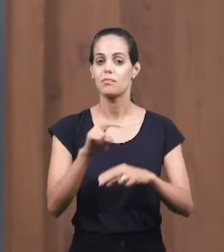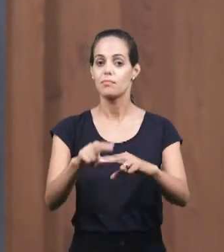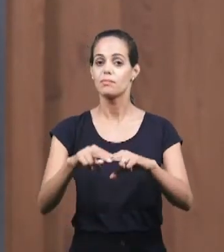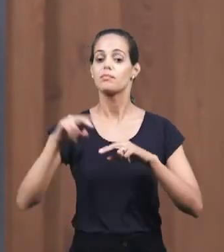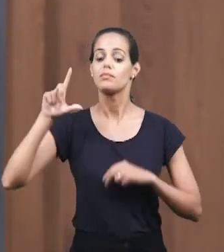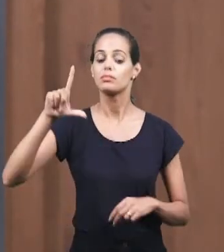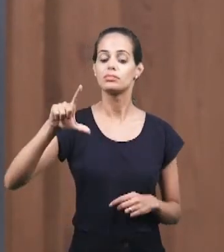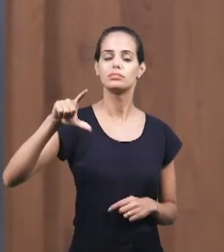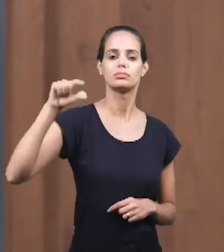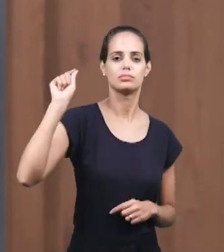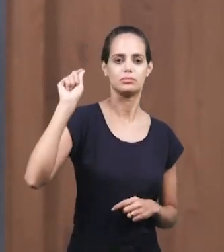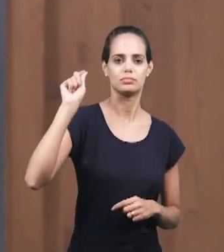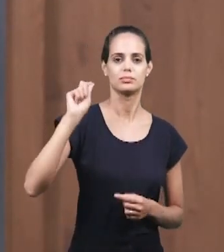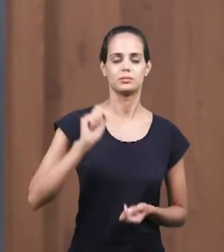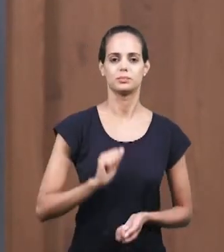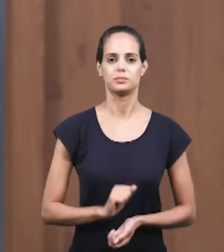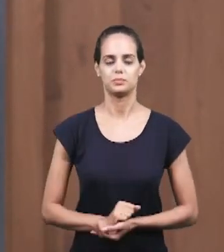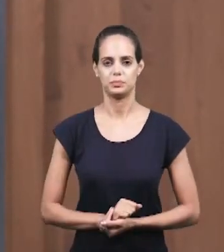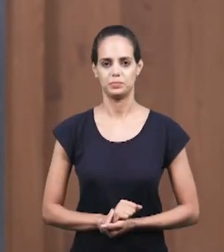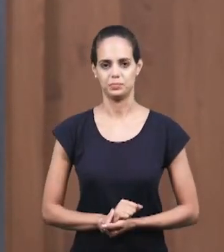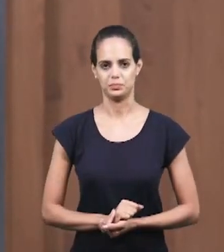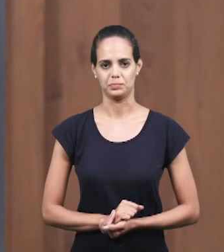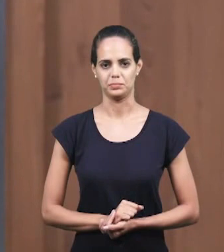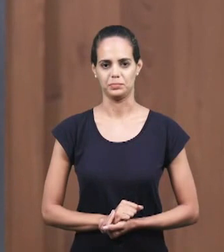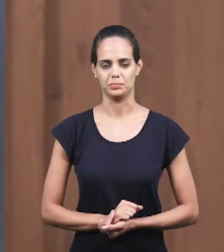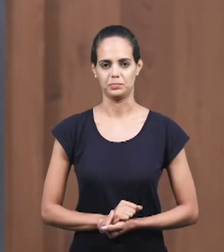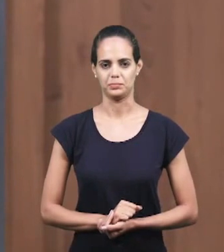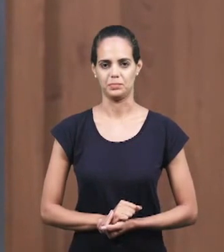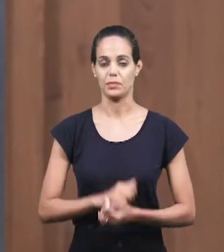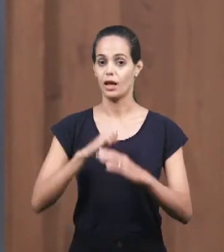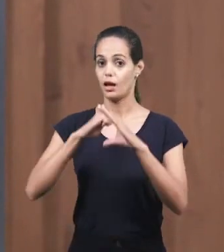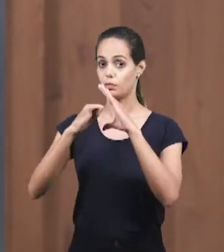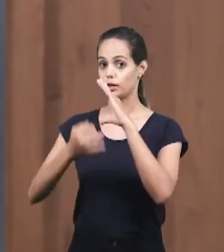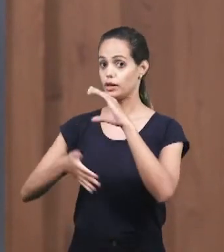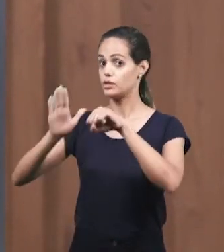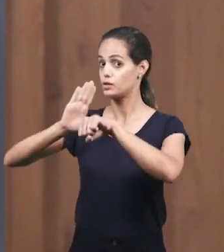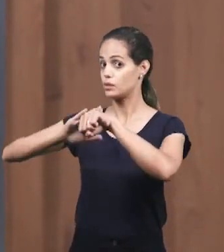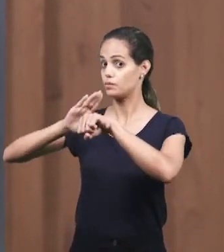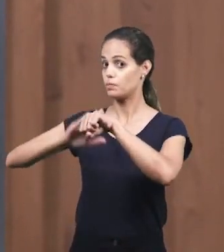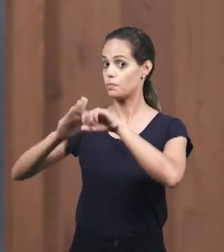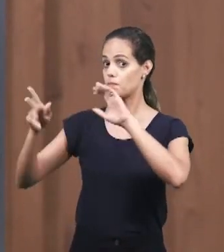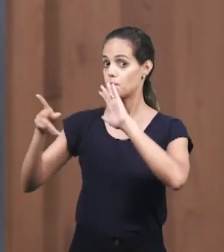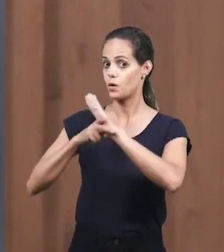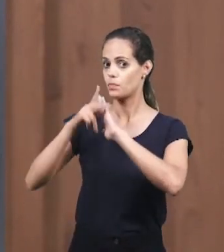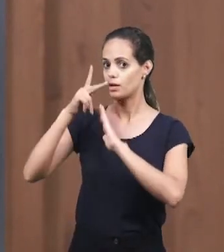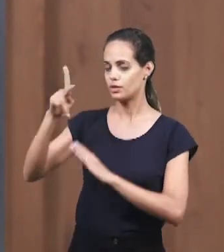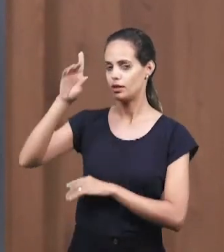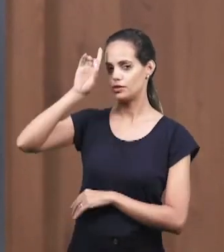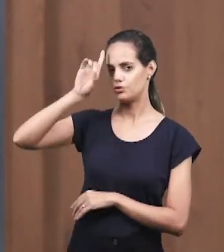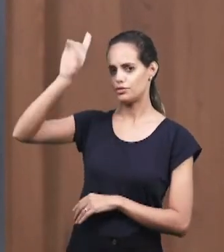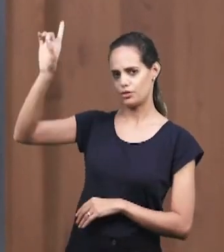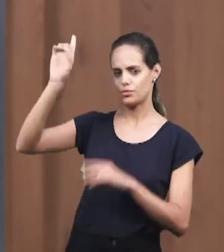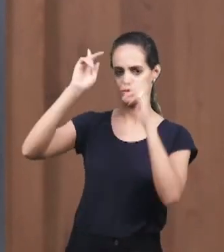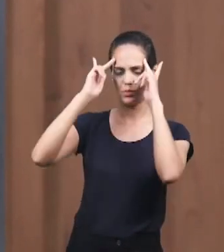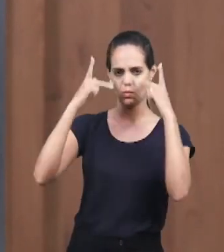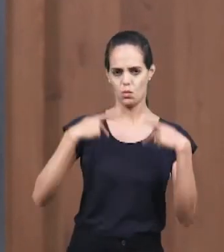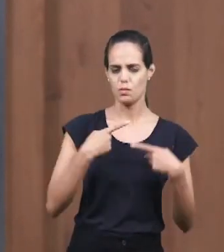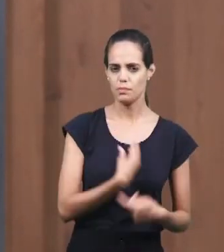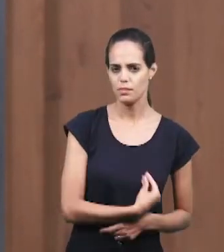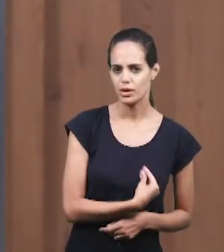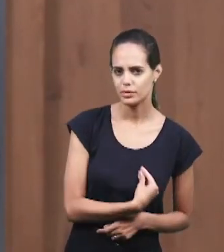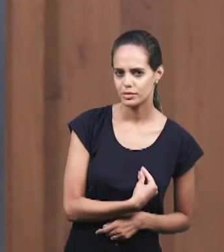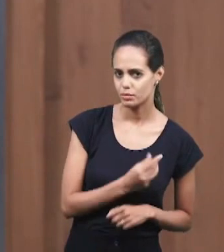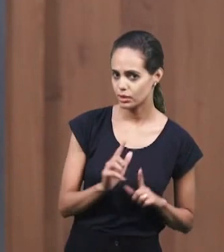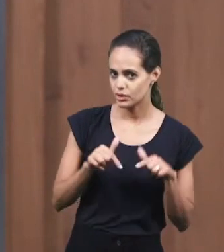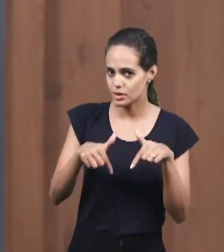eleição. Muito bem colocado. A eleição é um atributo exclusivo de Deus que não teve a participação